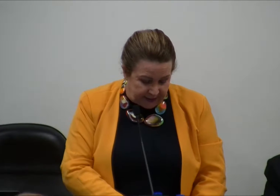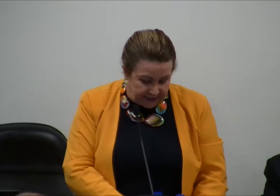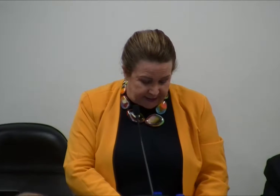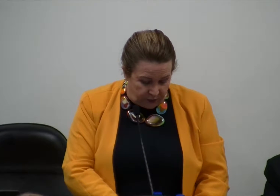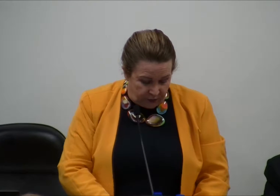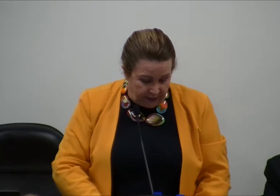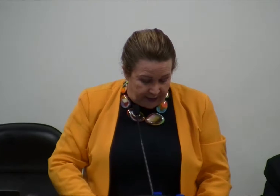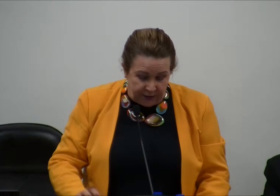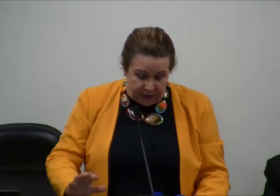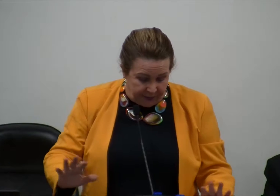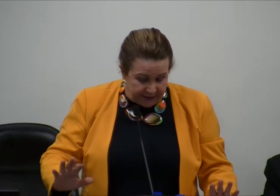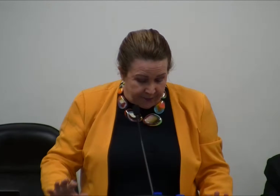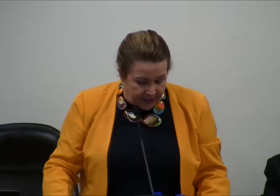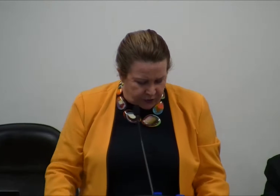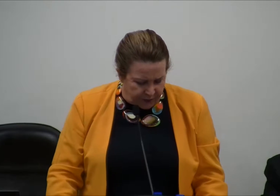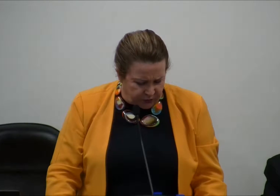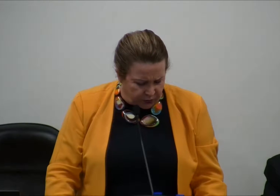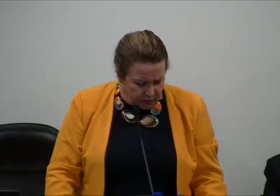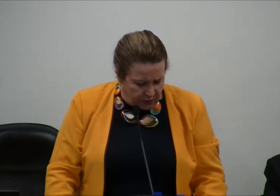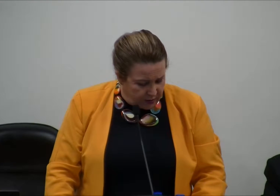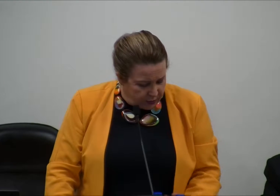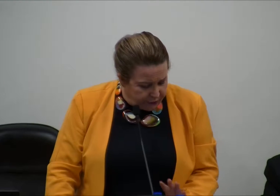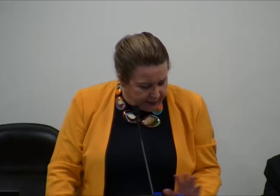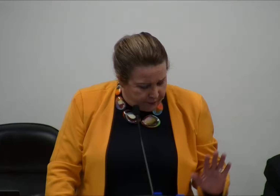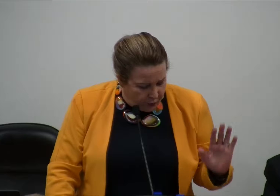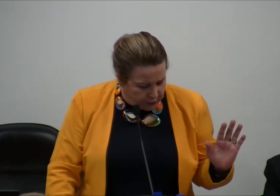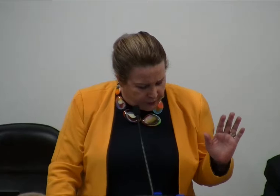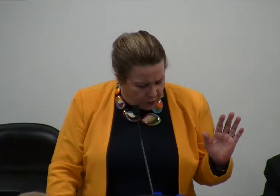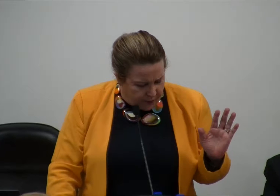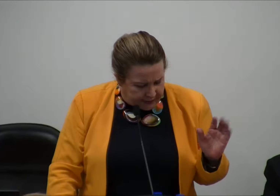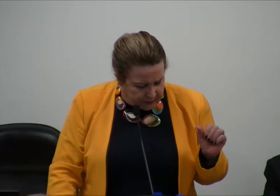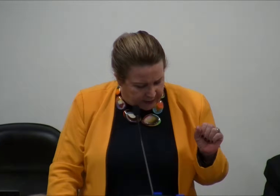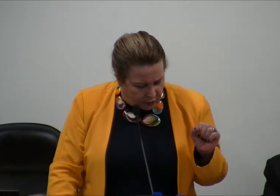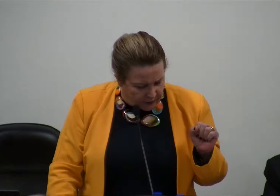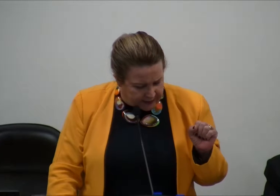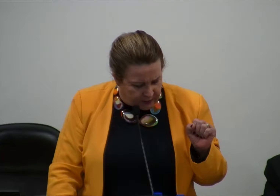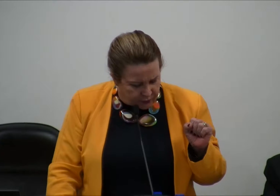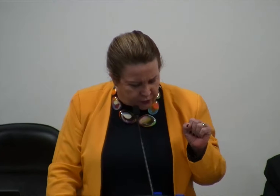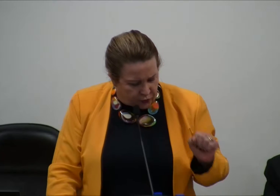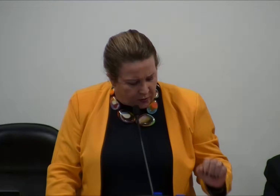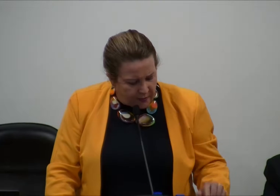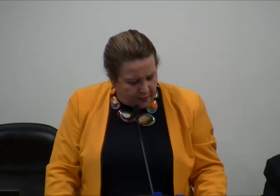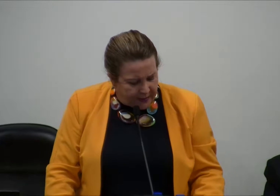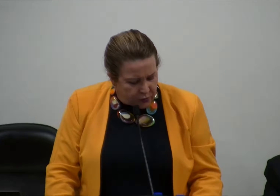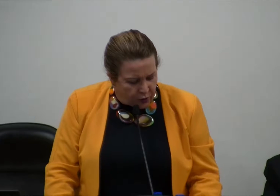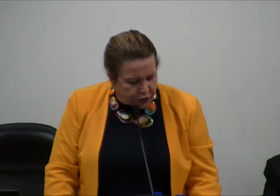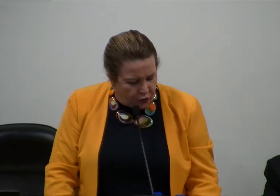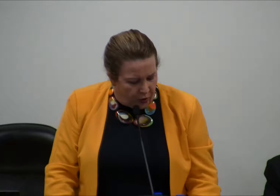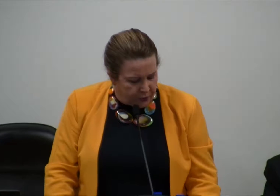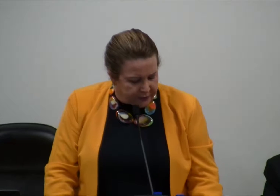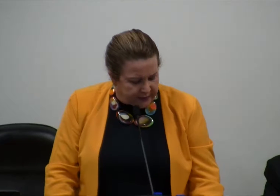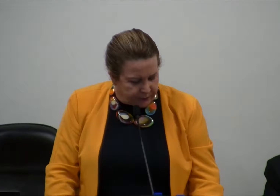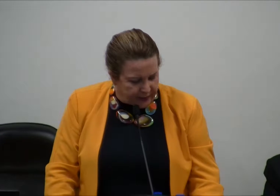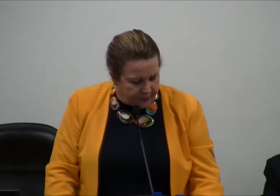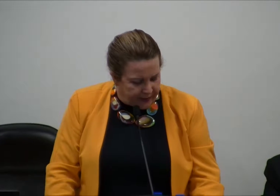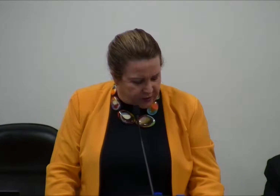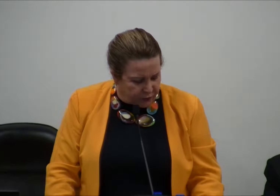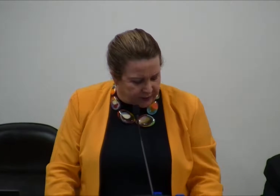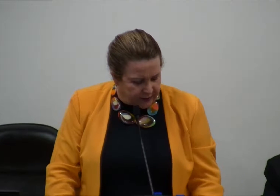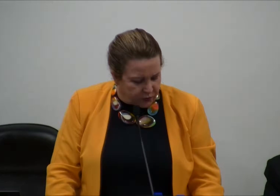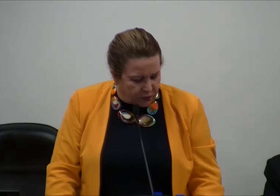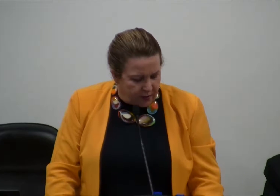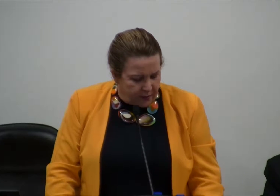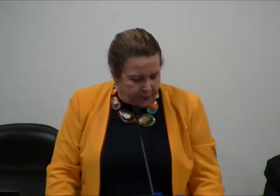inclusive, essa questão aí dos apartamentos, pastor. Eu fiquei muito preocupada com essa colocação do senhor. Mas hoje, como nós estamos